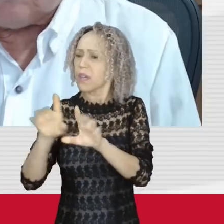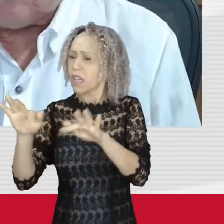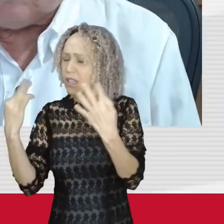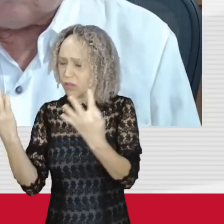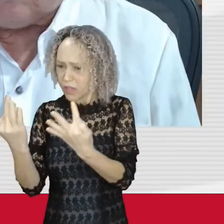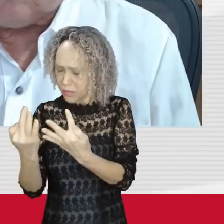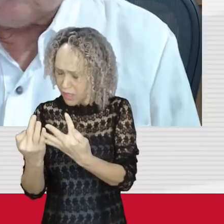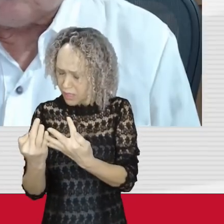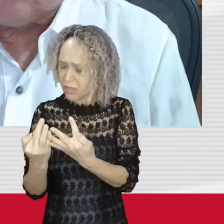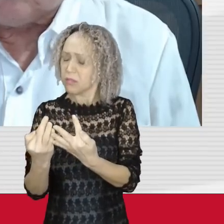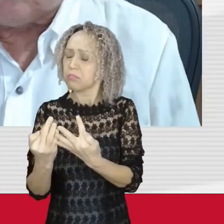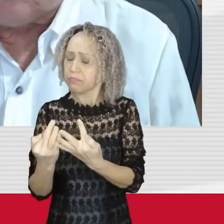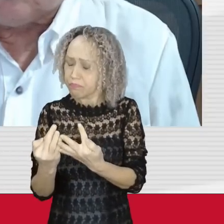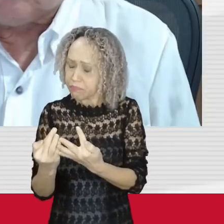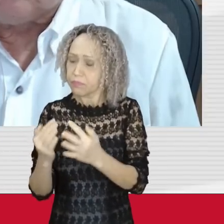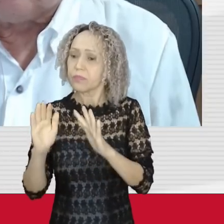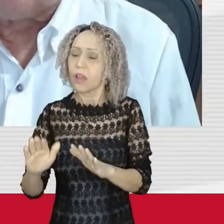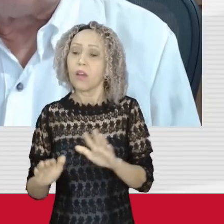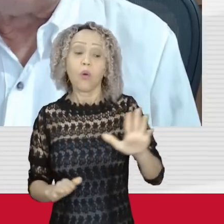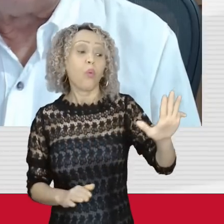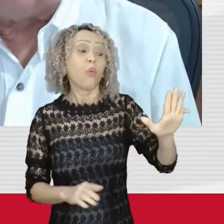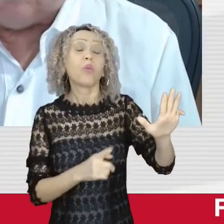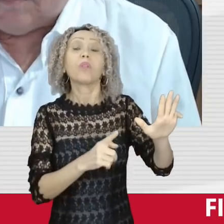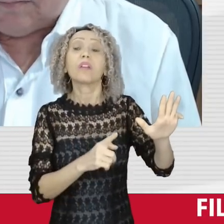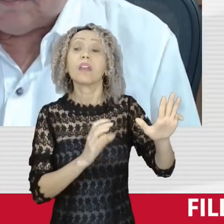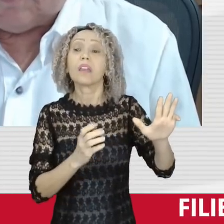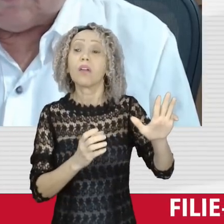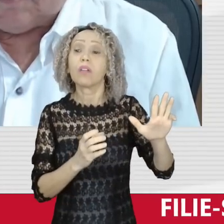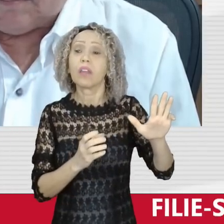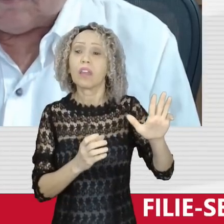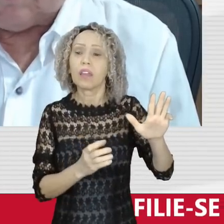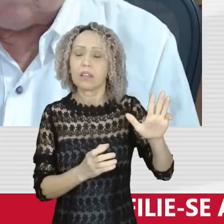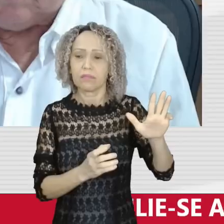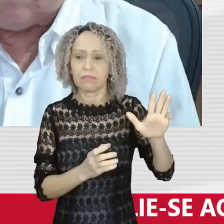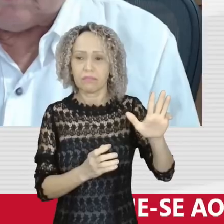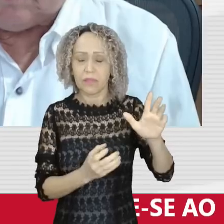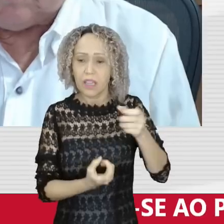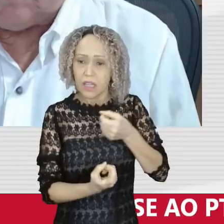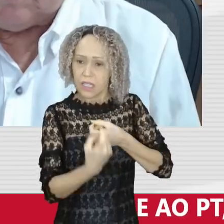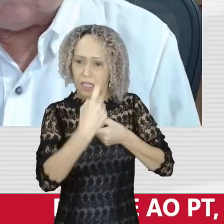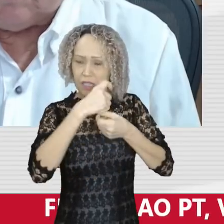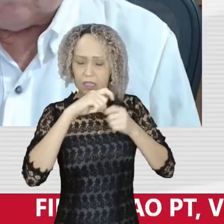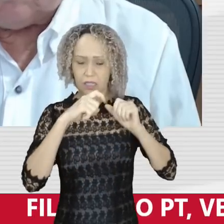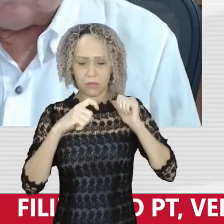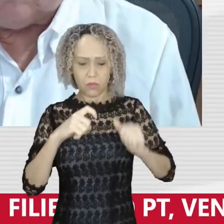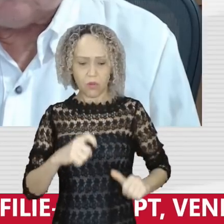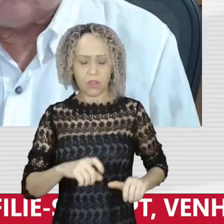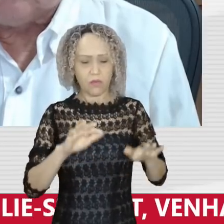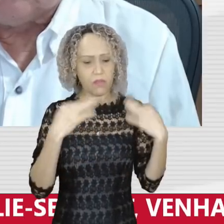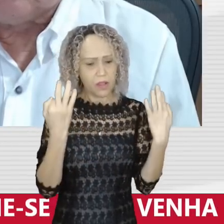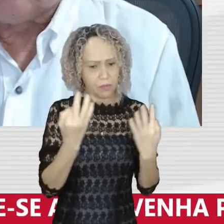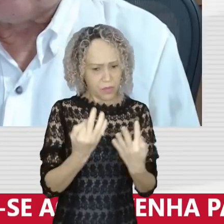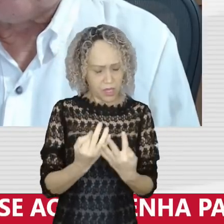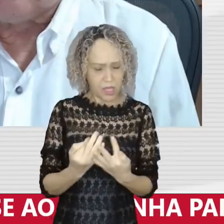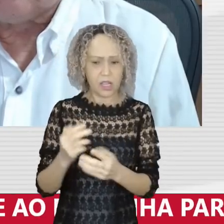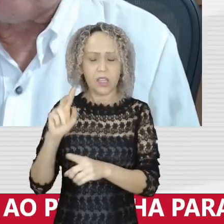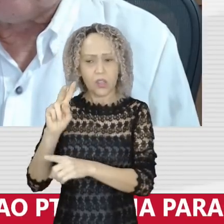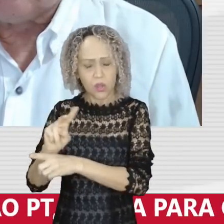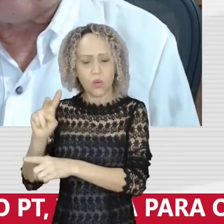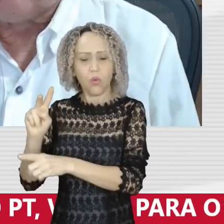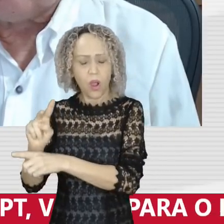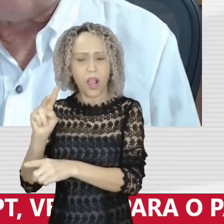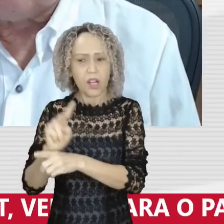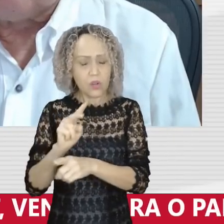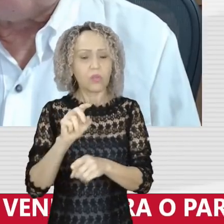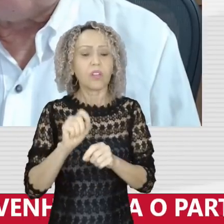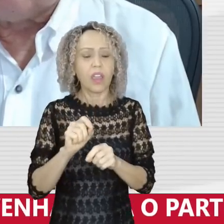auxílio e trazer de volta o Bolsa Família mais fortalecido, exatamente pela importância que tem na vida escolar, mas